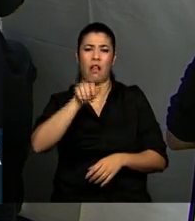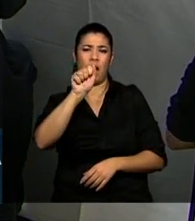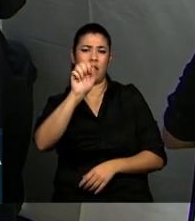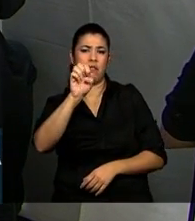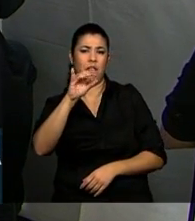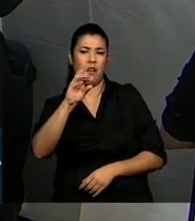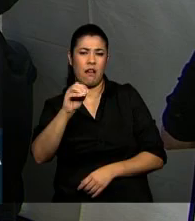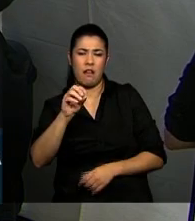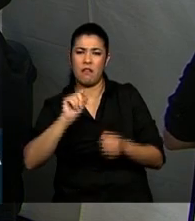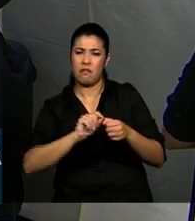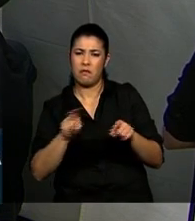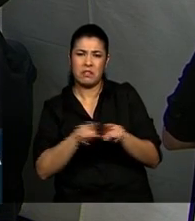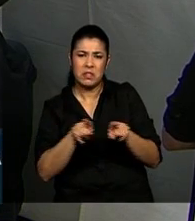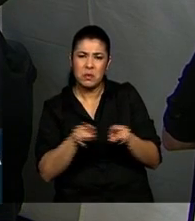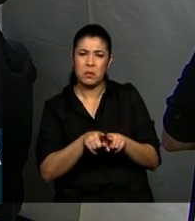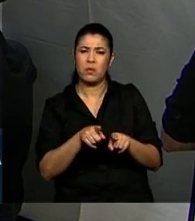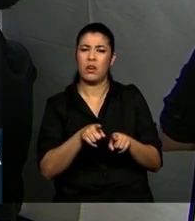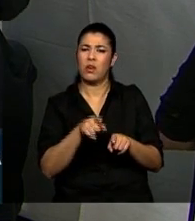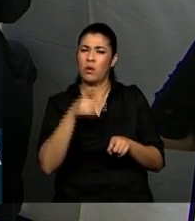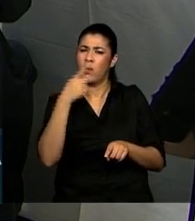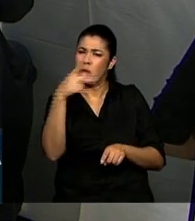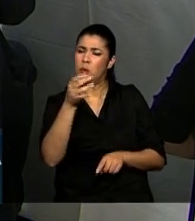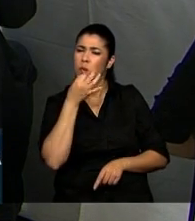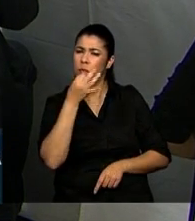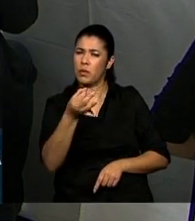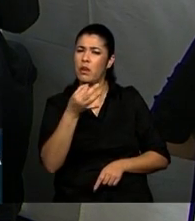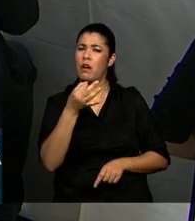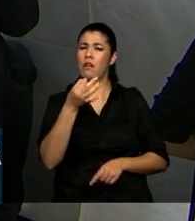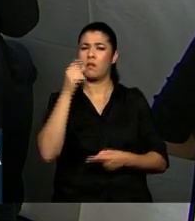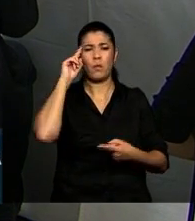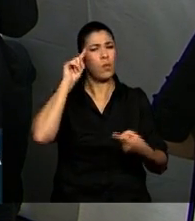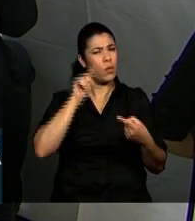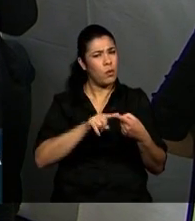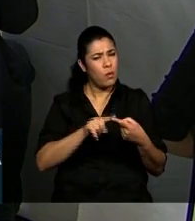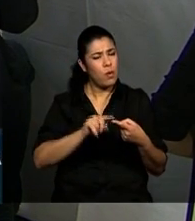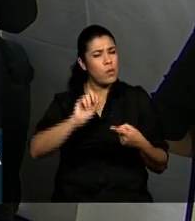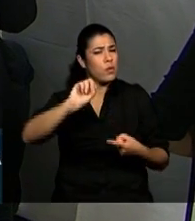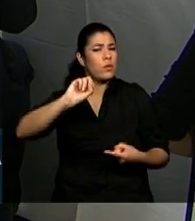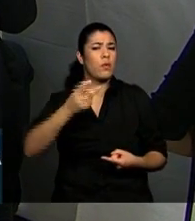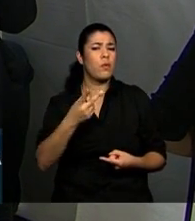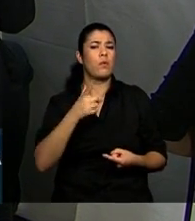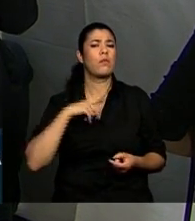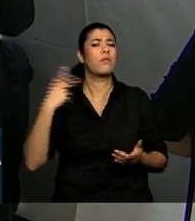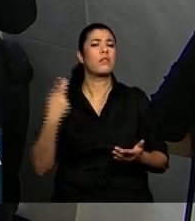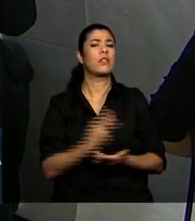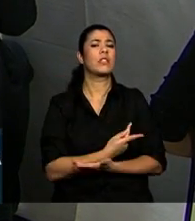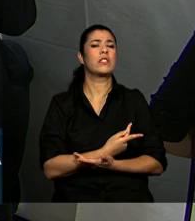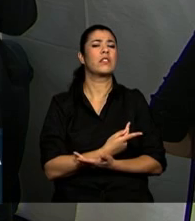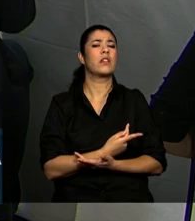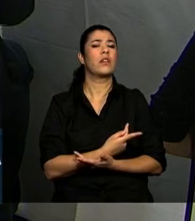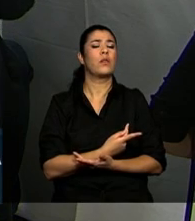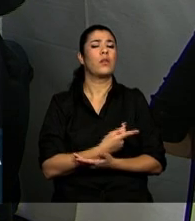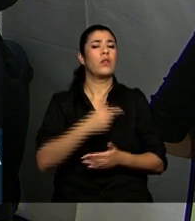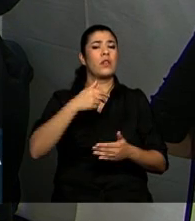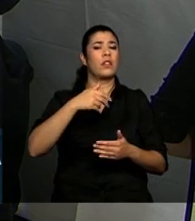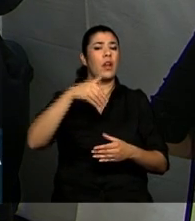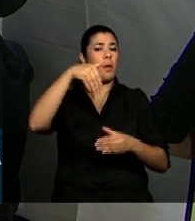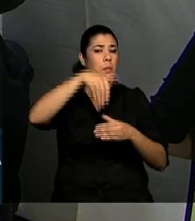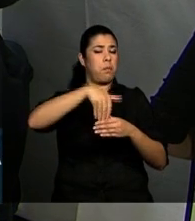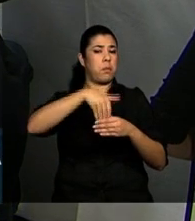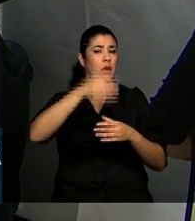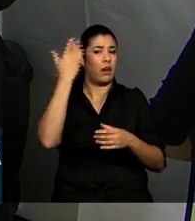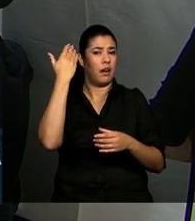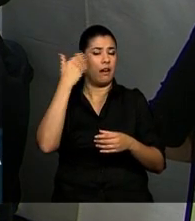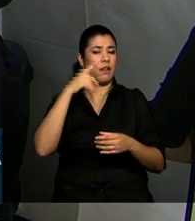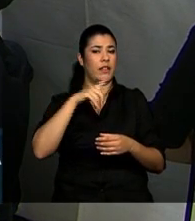se eh durante a campanha eleitoral eh foi dito pela